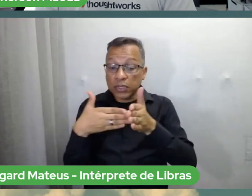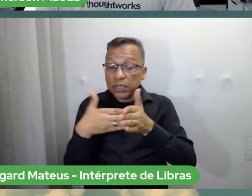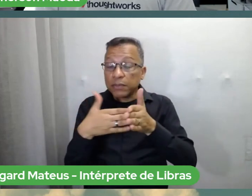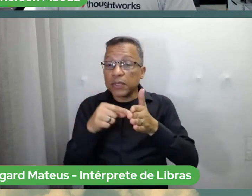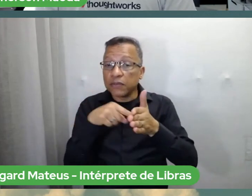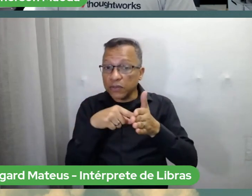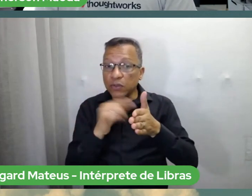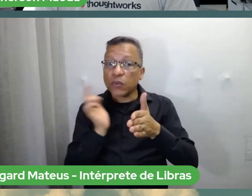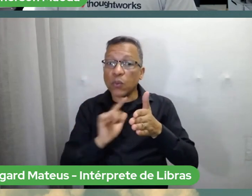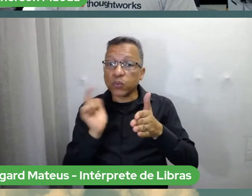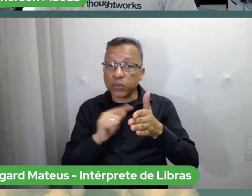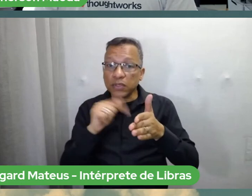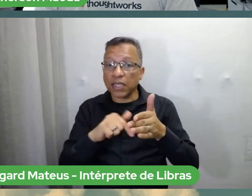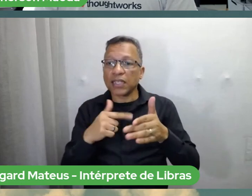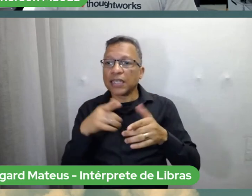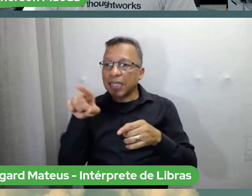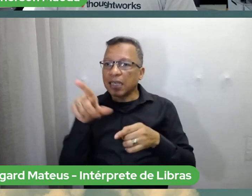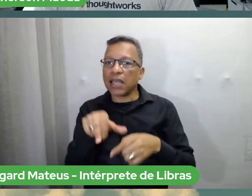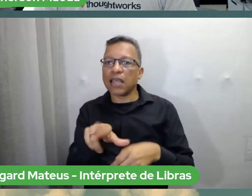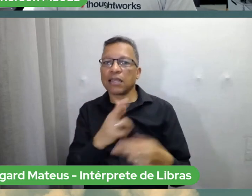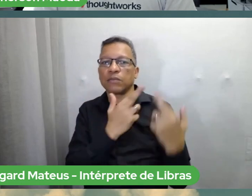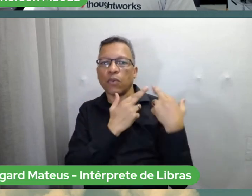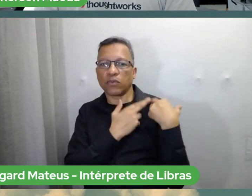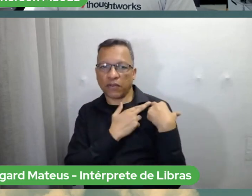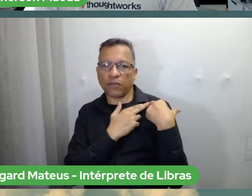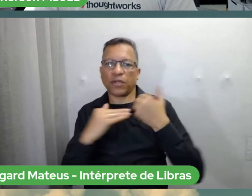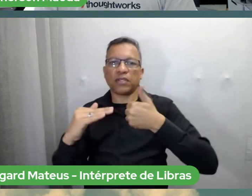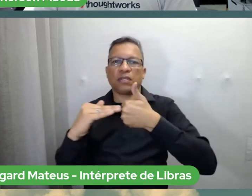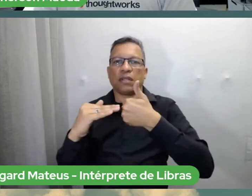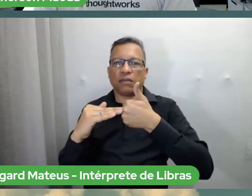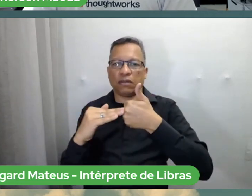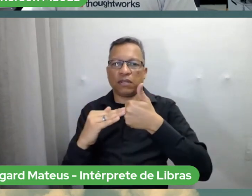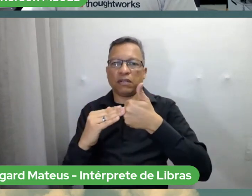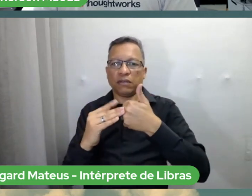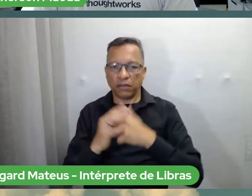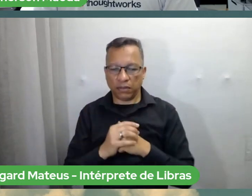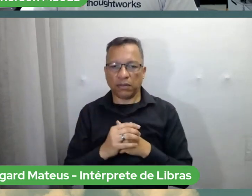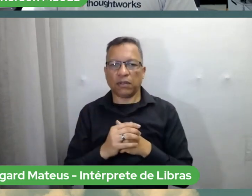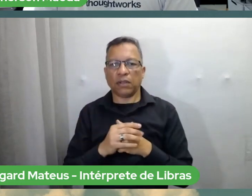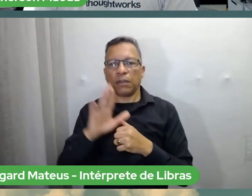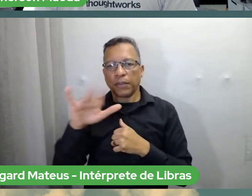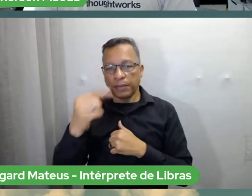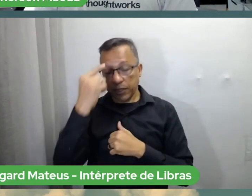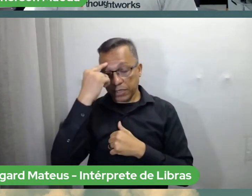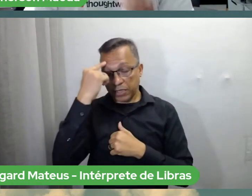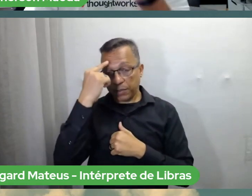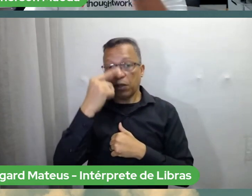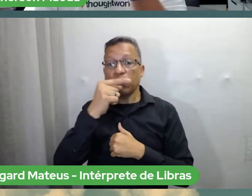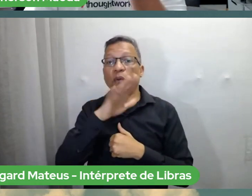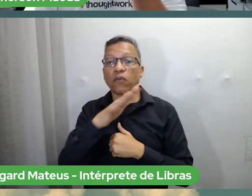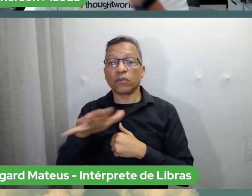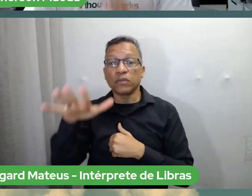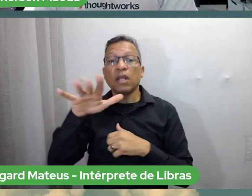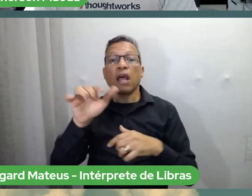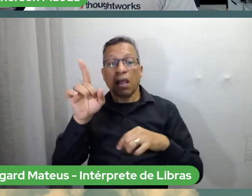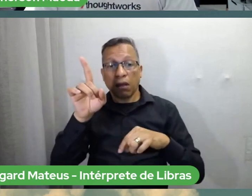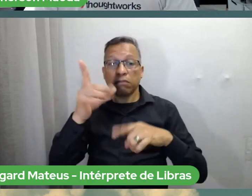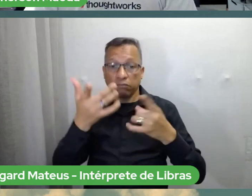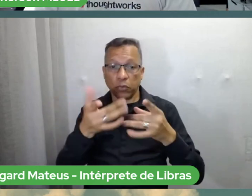identificar quem deve ser responsável por esses dados, né? Pensando no fluxo de negócio que você vai ter, que você está tentando resolver.